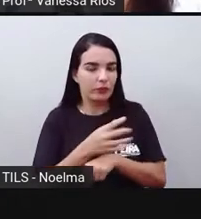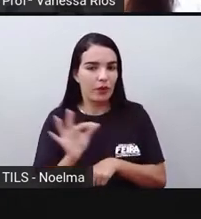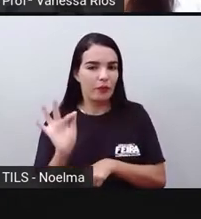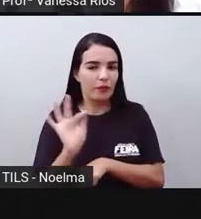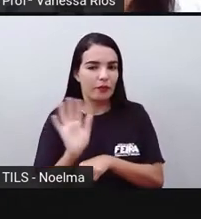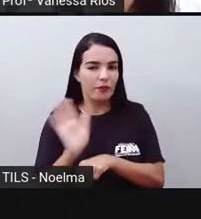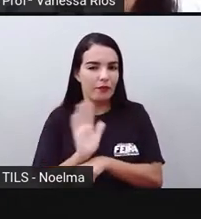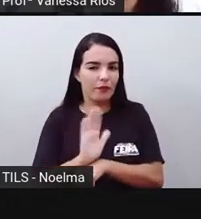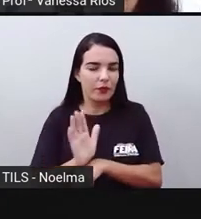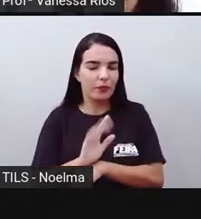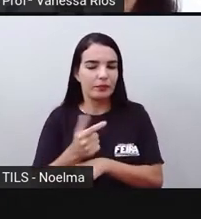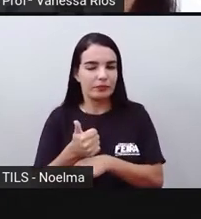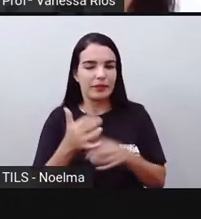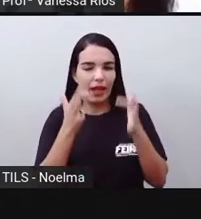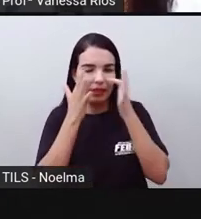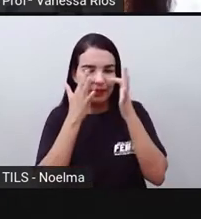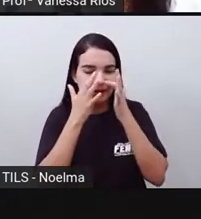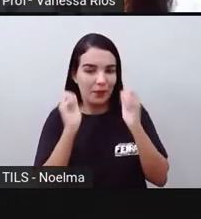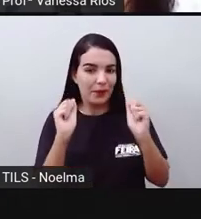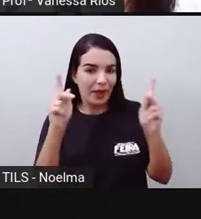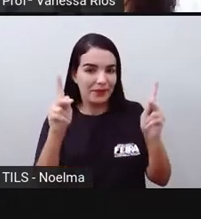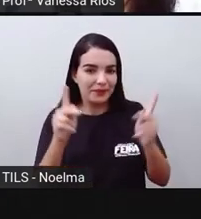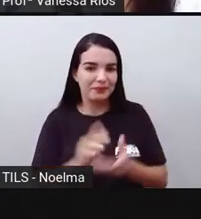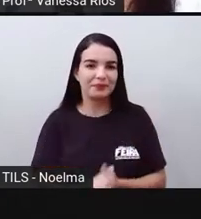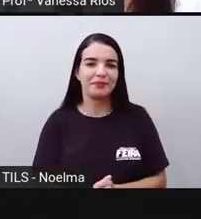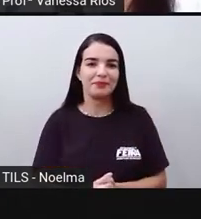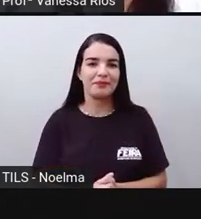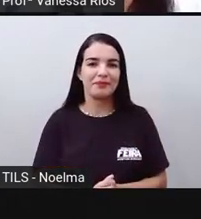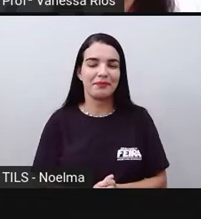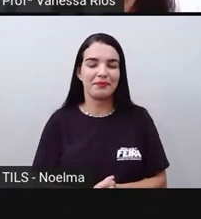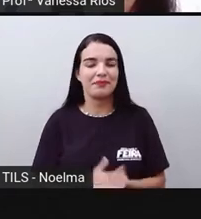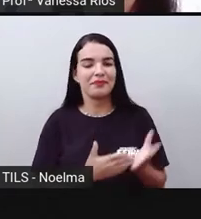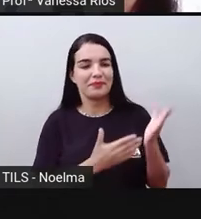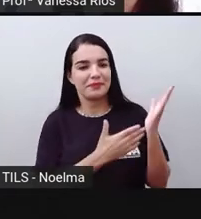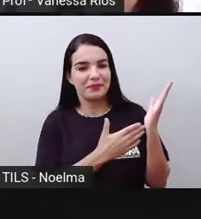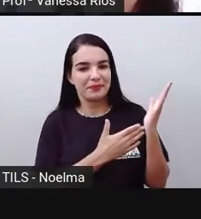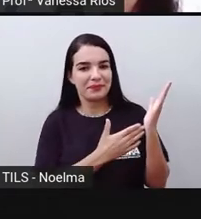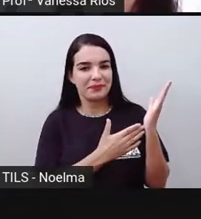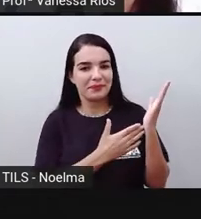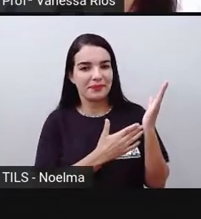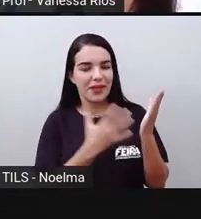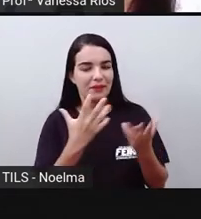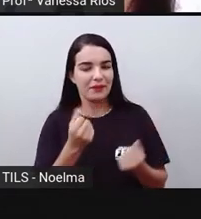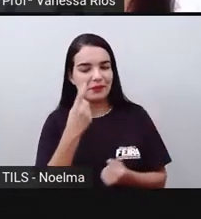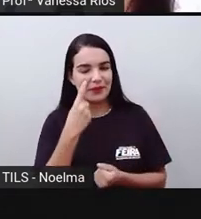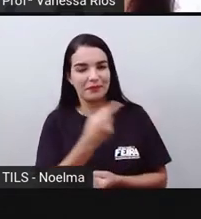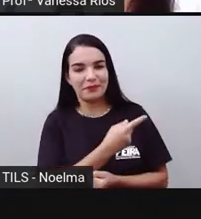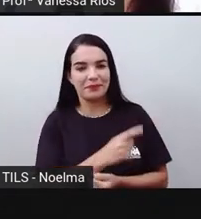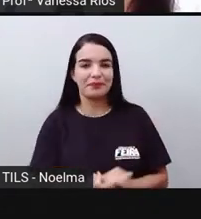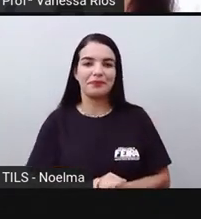prestem bastante atenção, tá certo? Então, de olho no vídeo, ó, vamos lá.